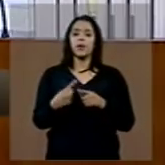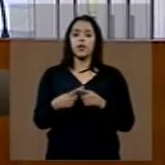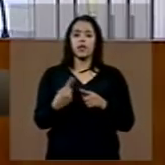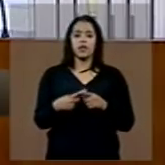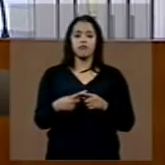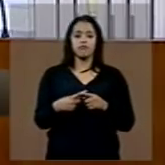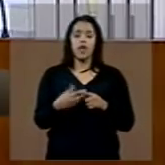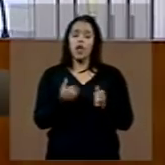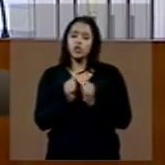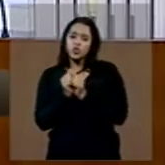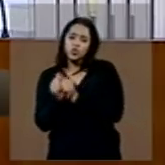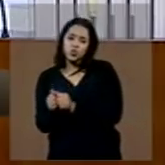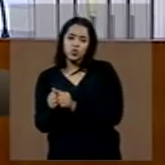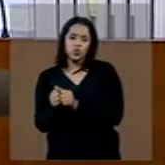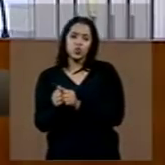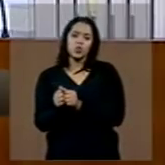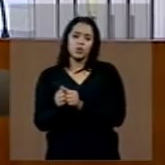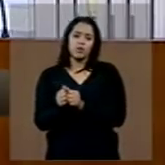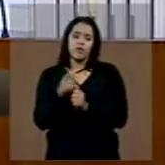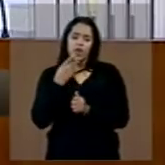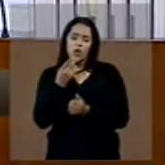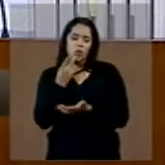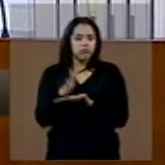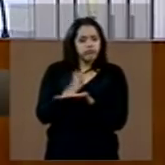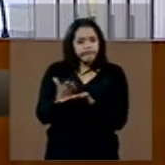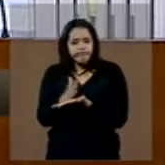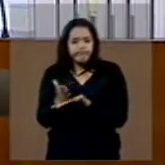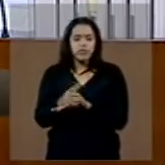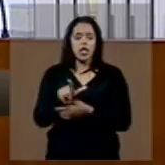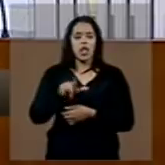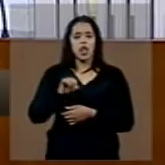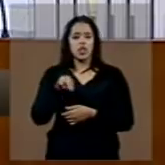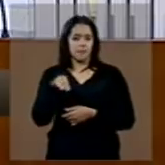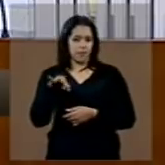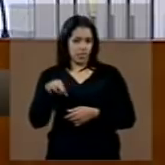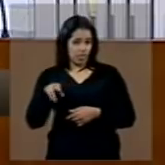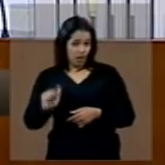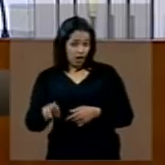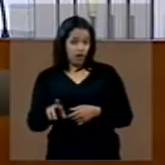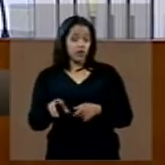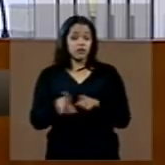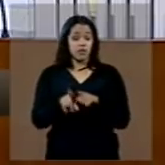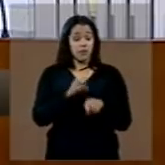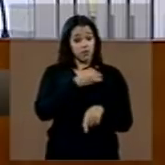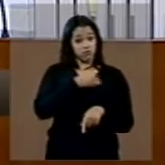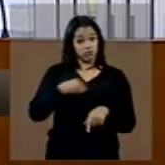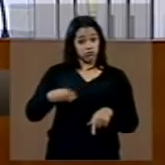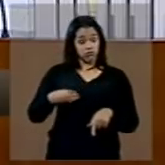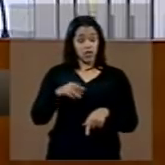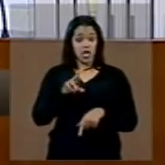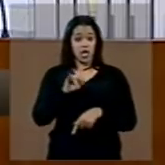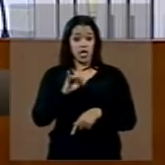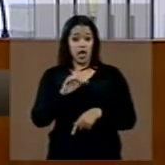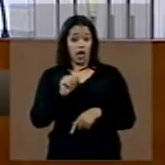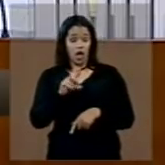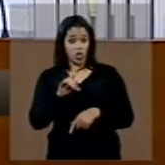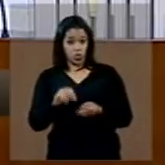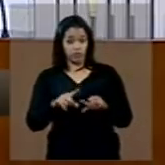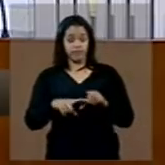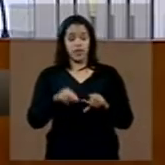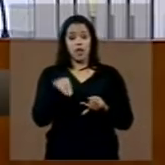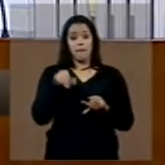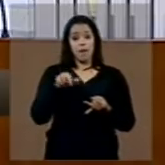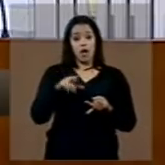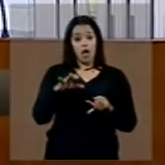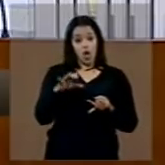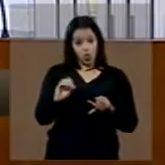na negativa do deferimento da liminar. E os ministros Ricardo Lewandowski e Marco